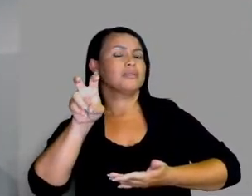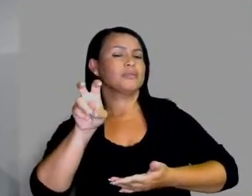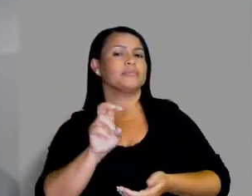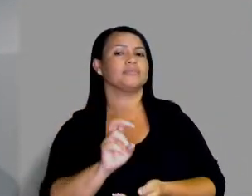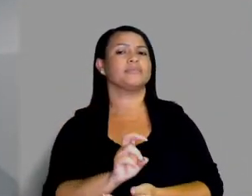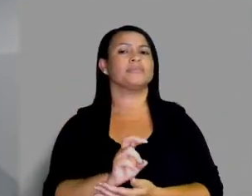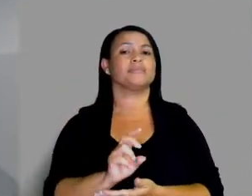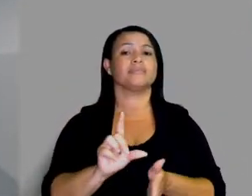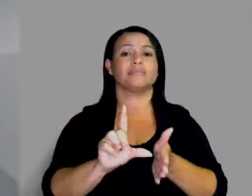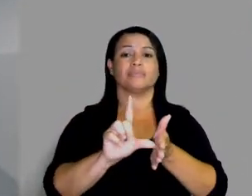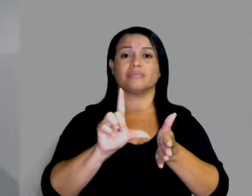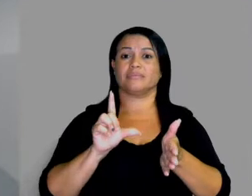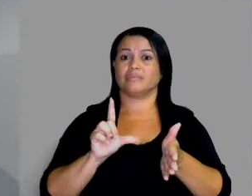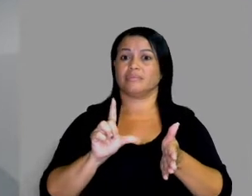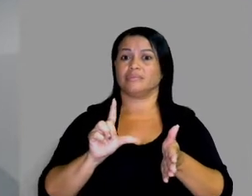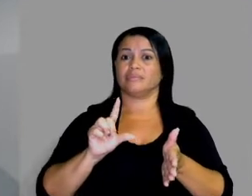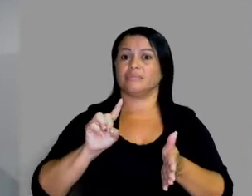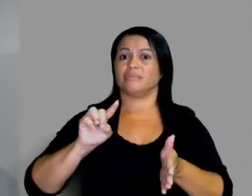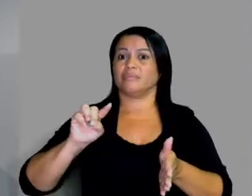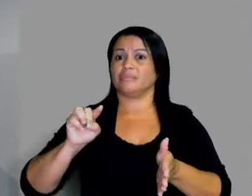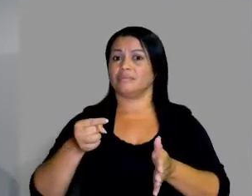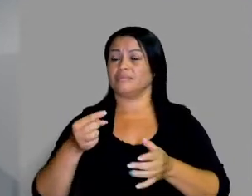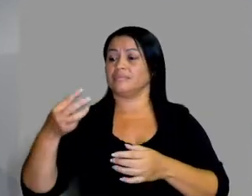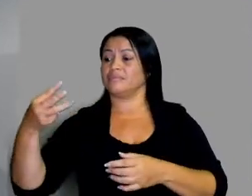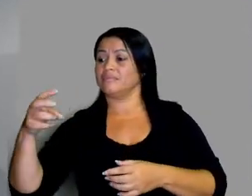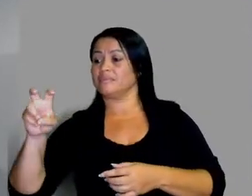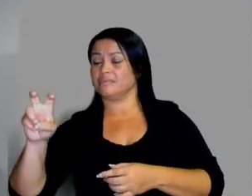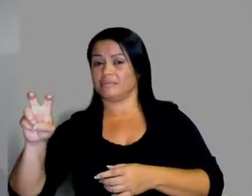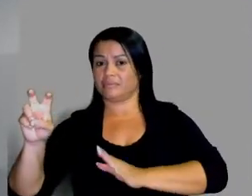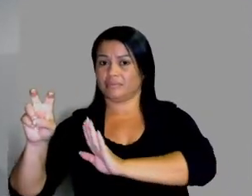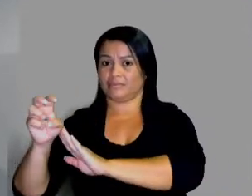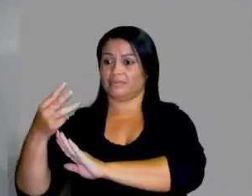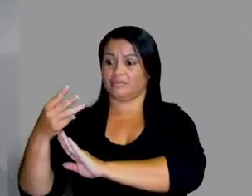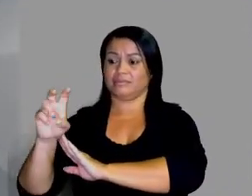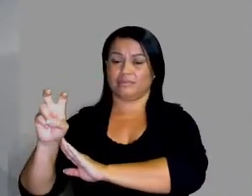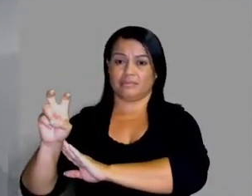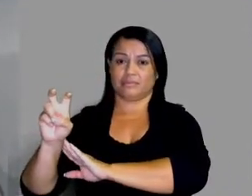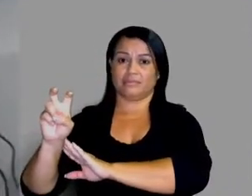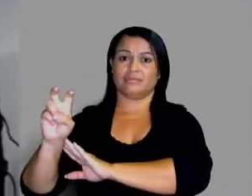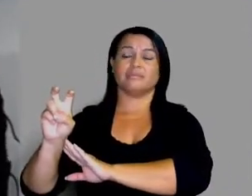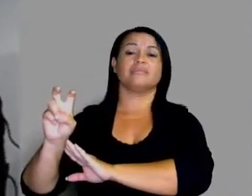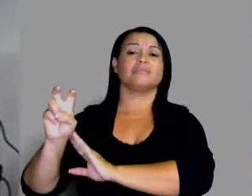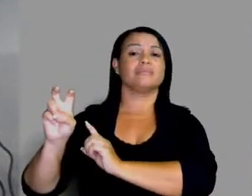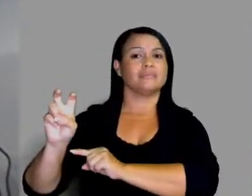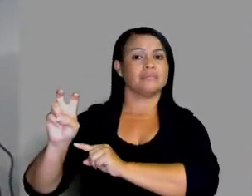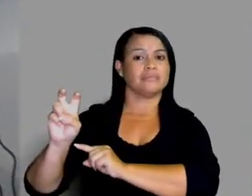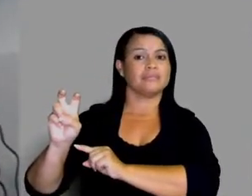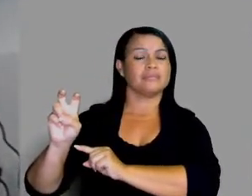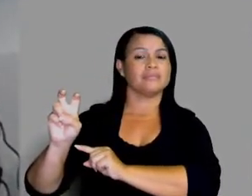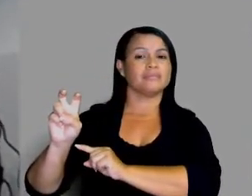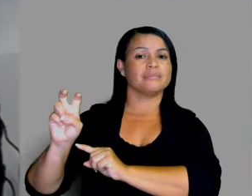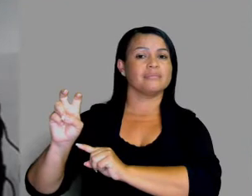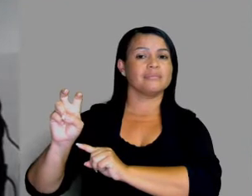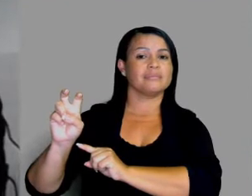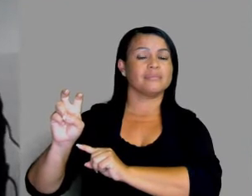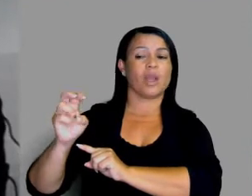35 antes da vírgula, não é isso? 3 e 5. Então,